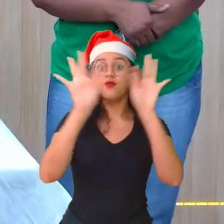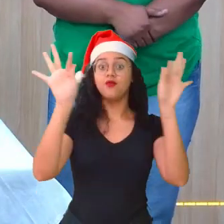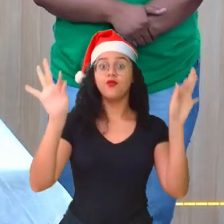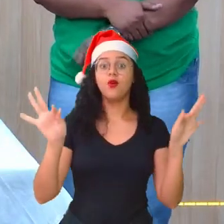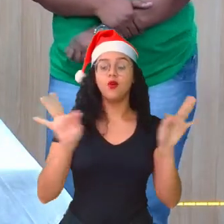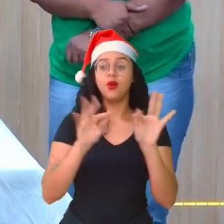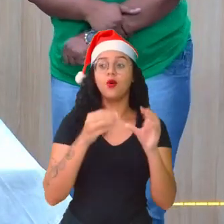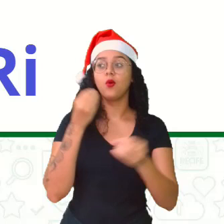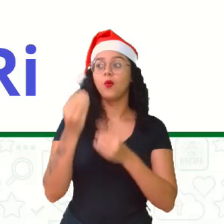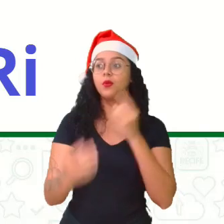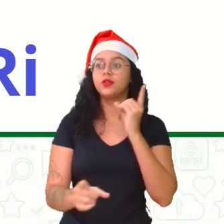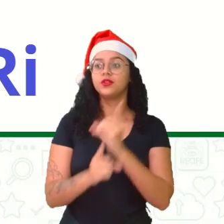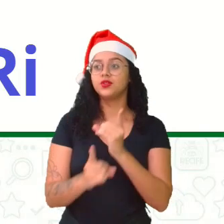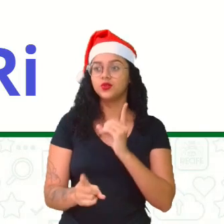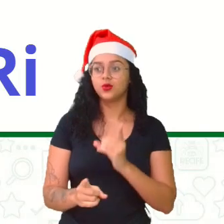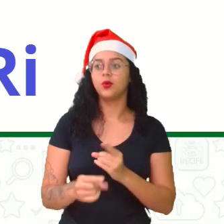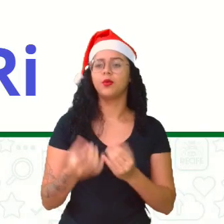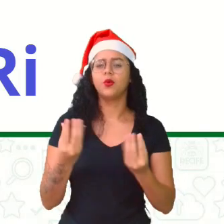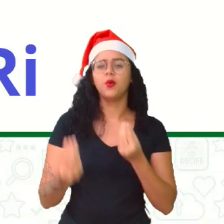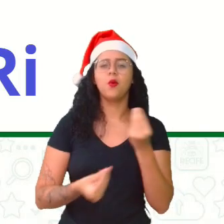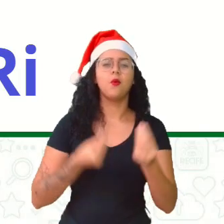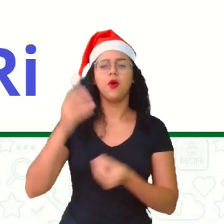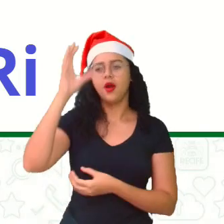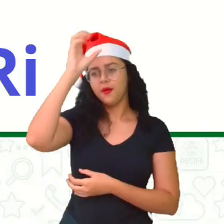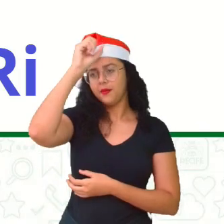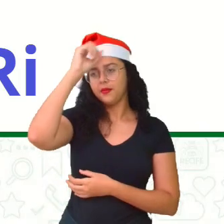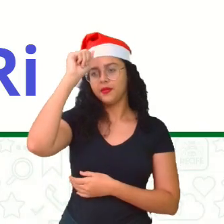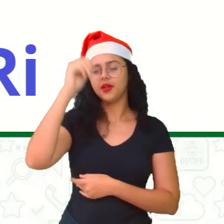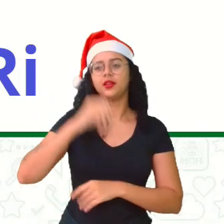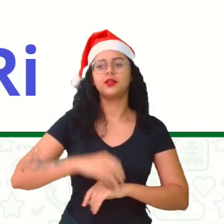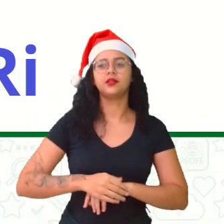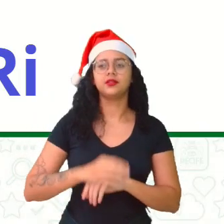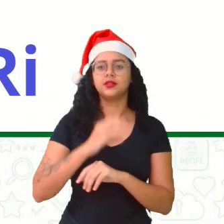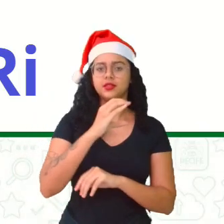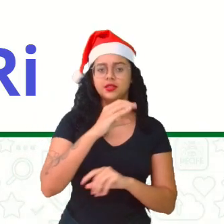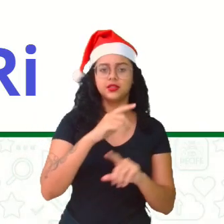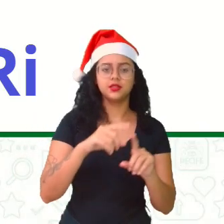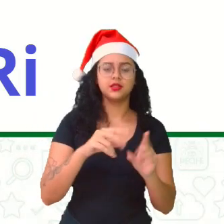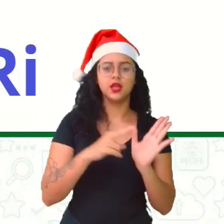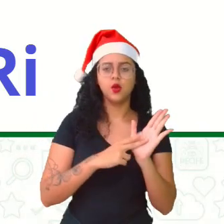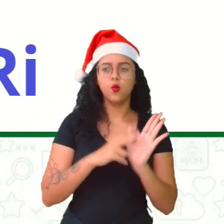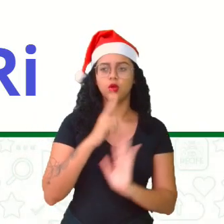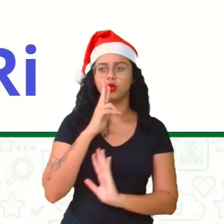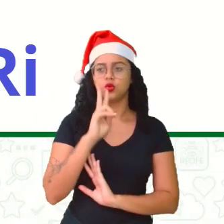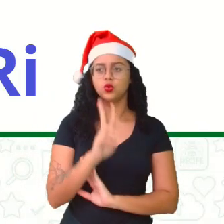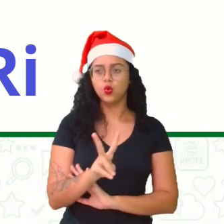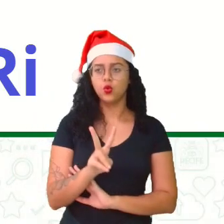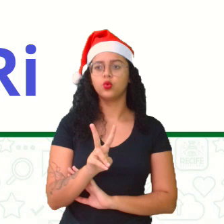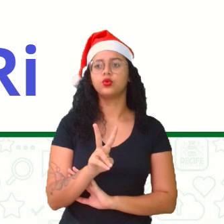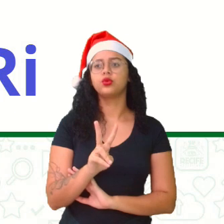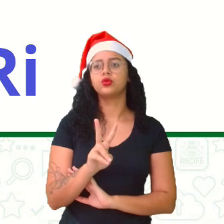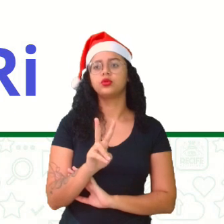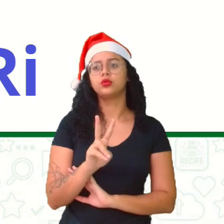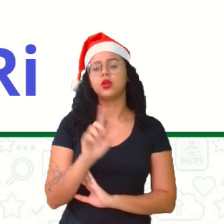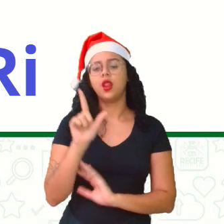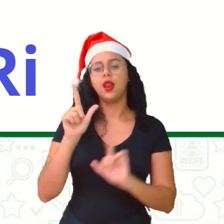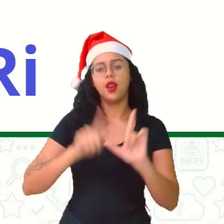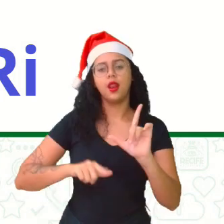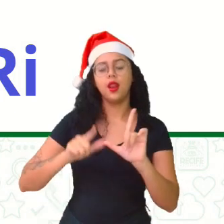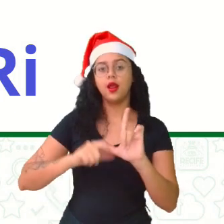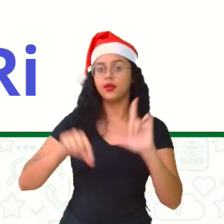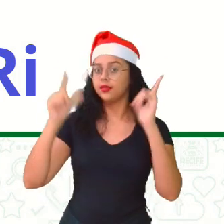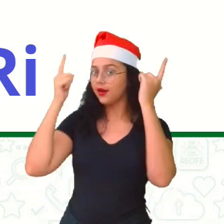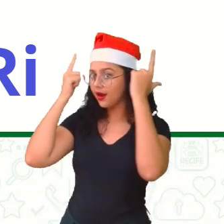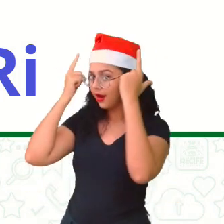Gente... que a gente aprenda em si é C igual a 2 vezes pi, essa letra grega. Esse aí